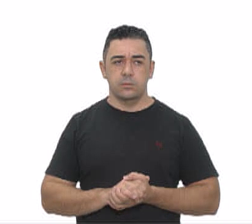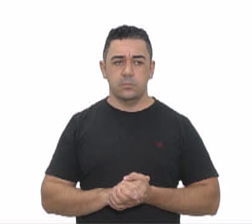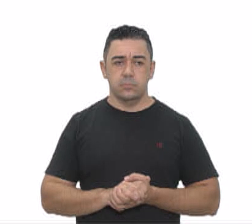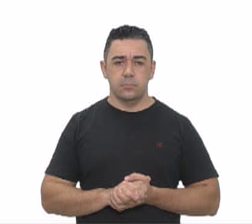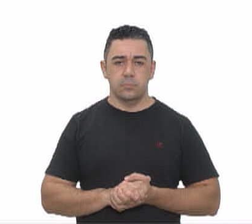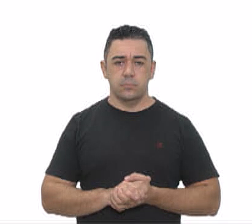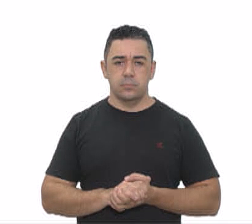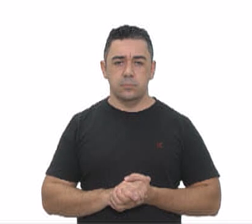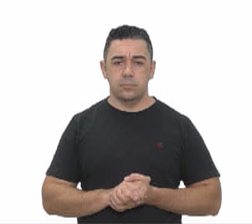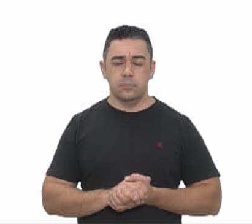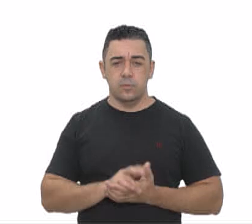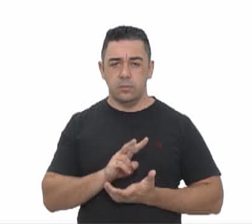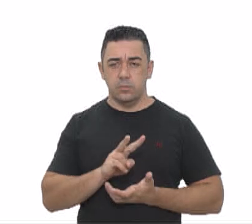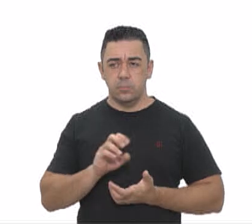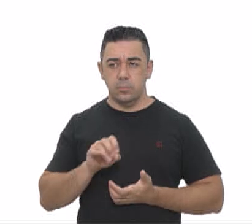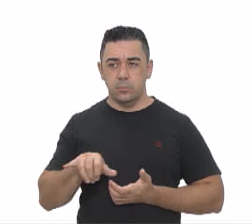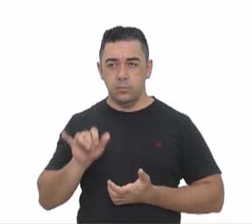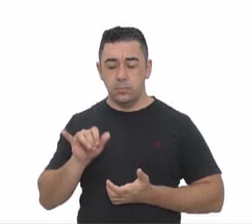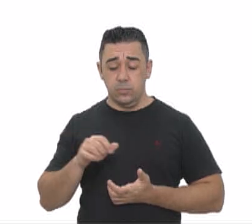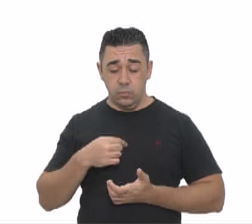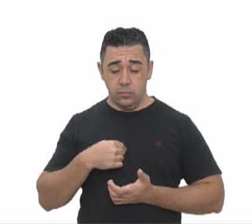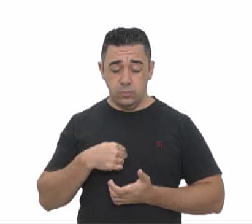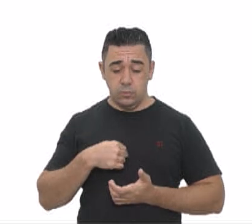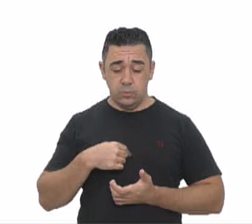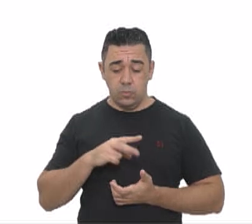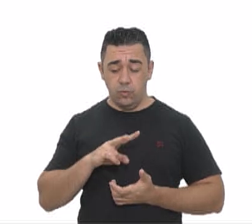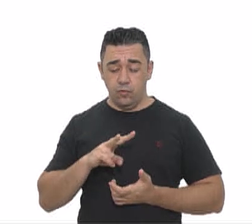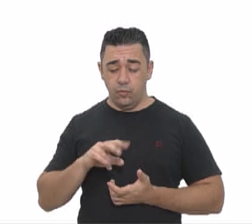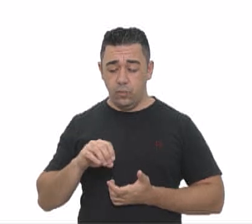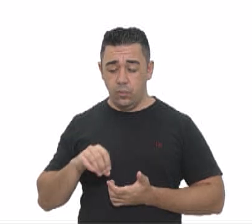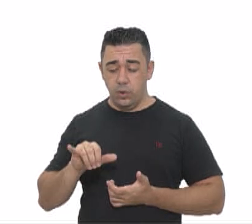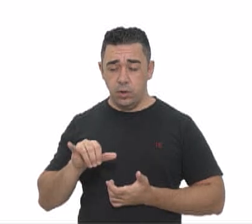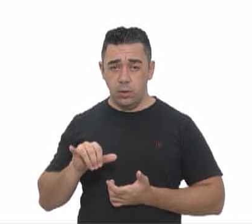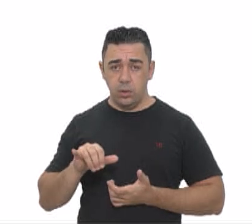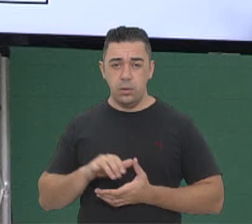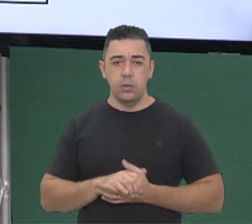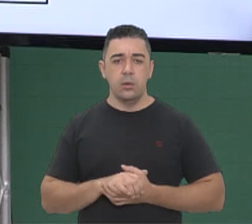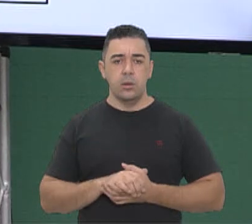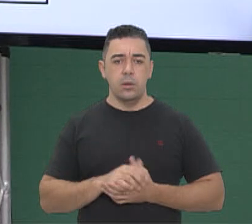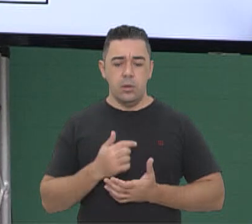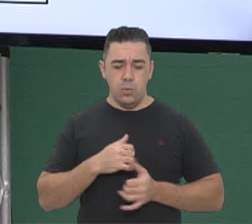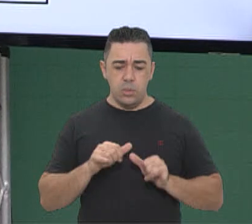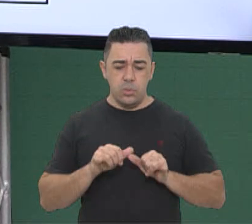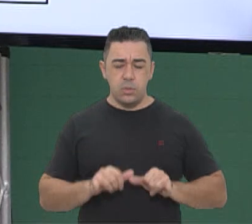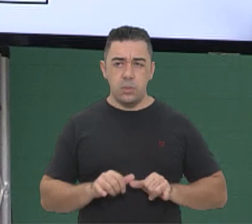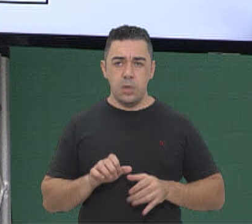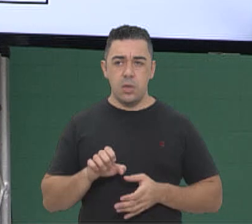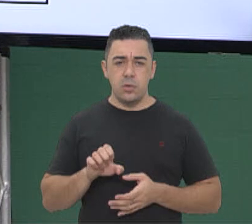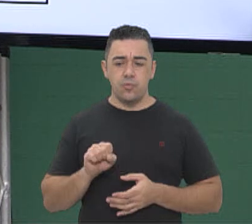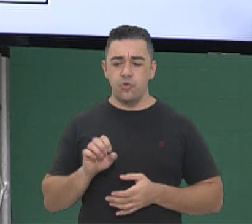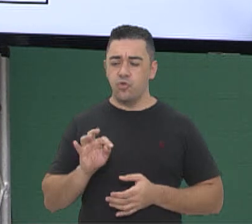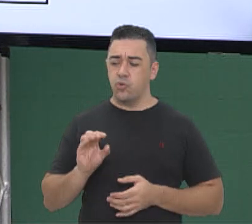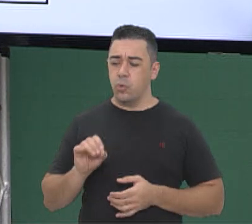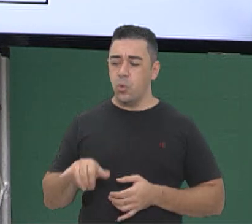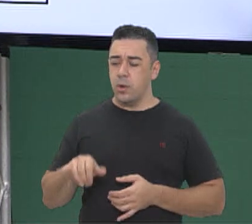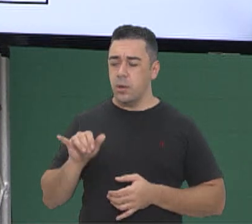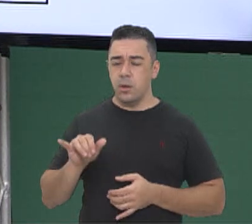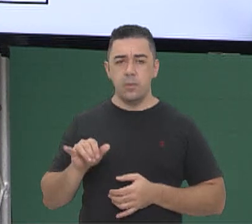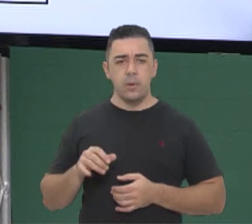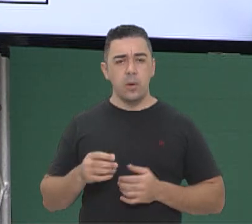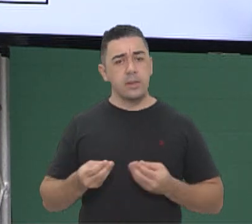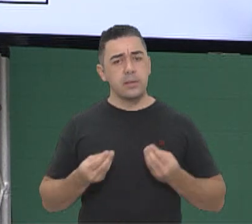V-O-Y, V-O-Y. Yo voy. Como o verbo estar, yo estoy. Como o verbo dar, yo